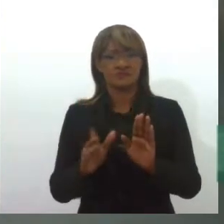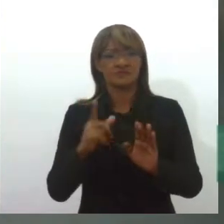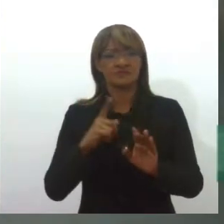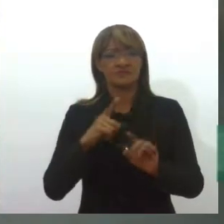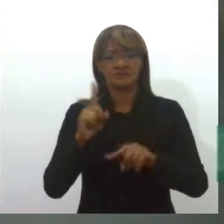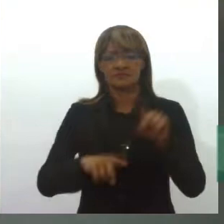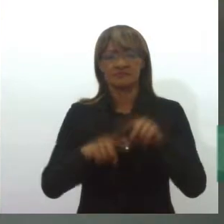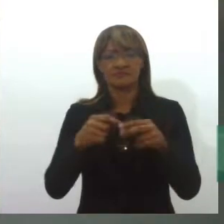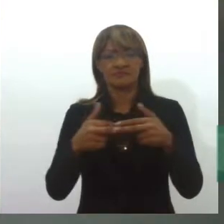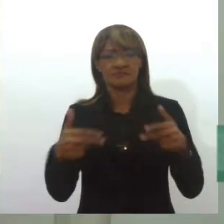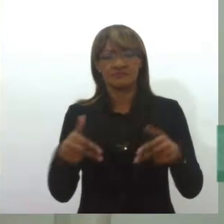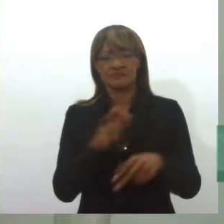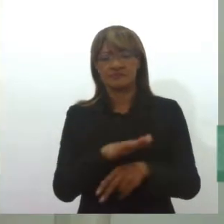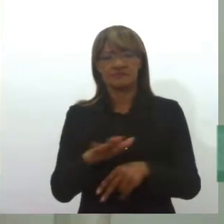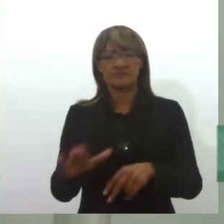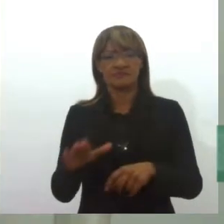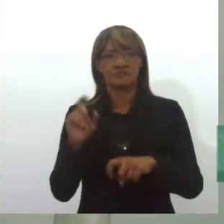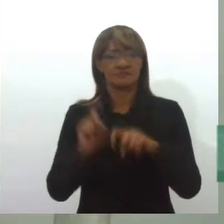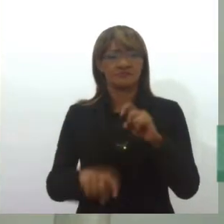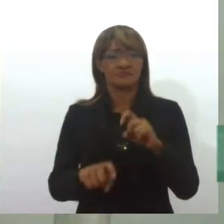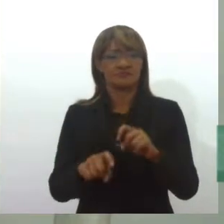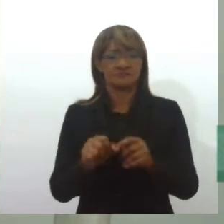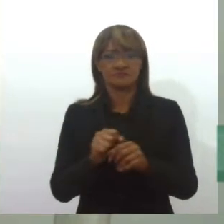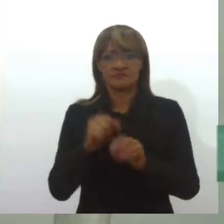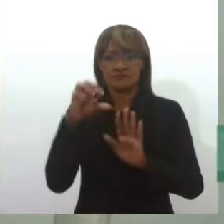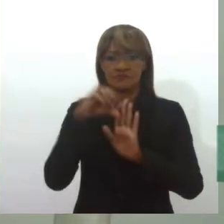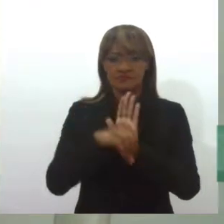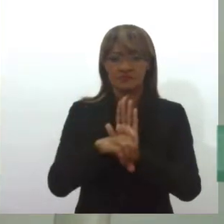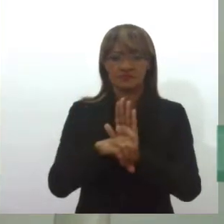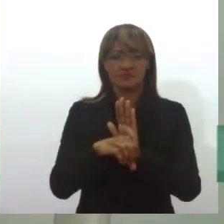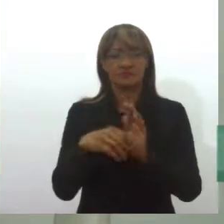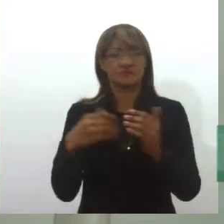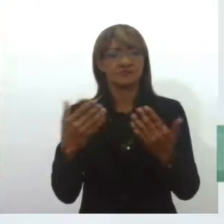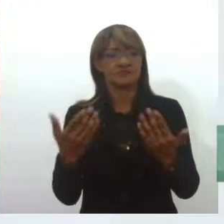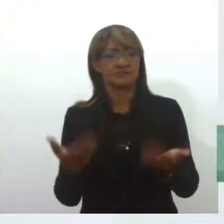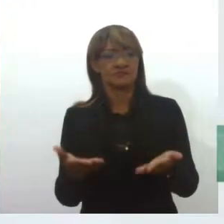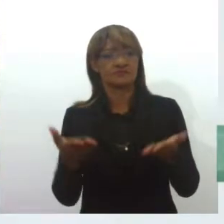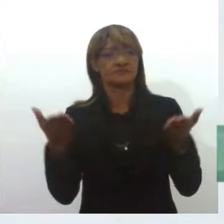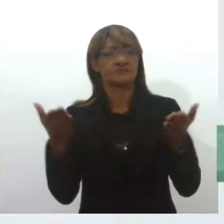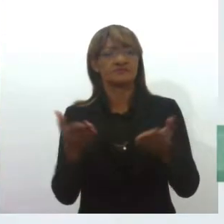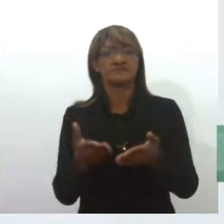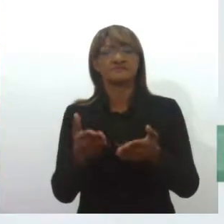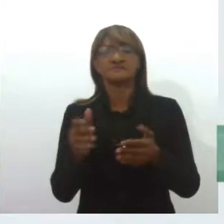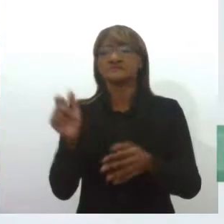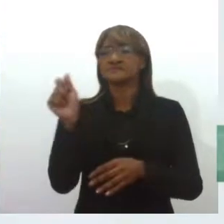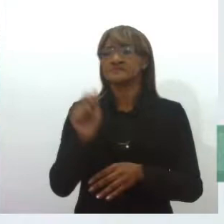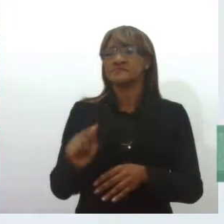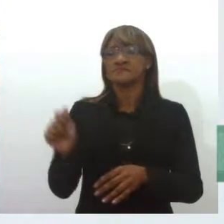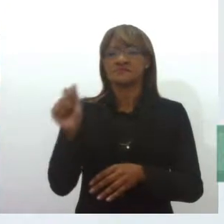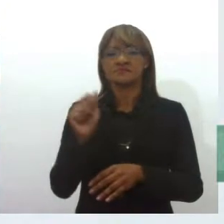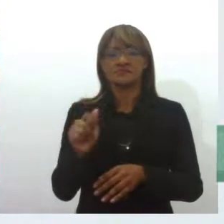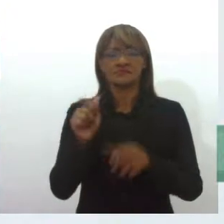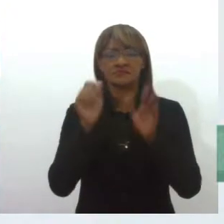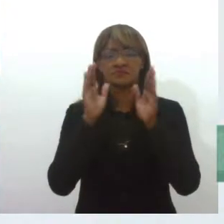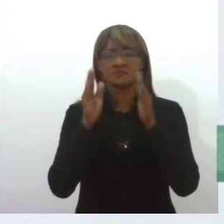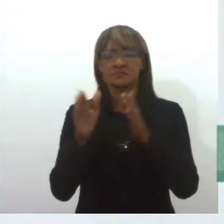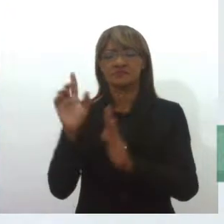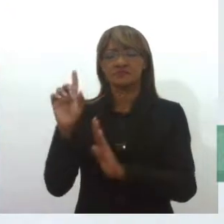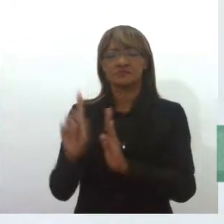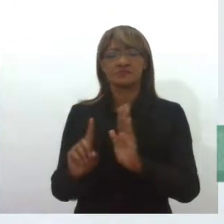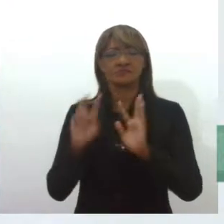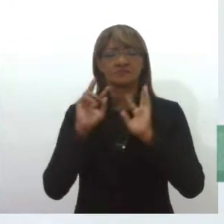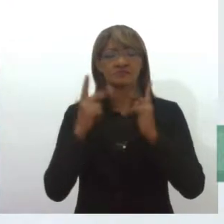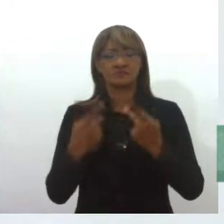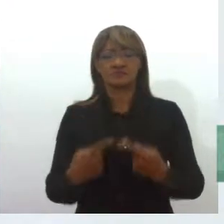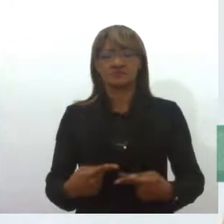crime hediondo. De acordo com a SaferNet Brasil, uma associação com foco na defesa dos direitos humanos na